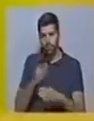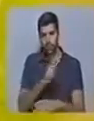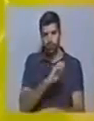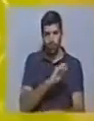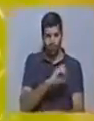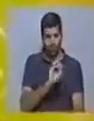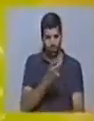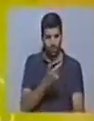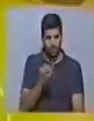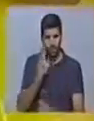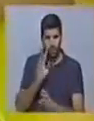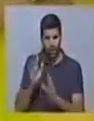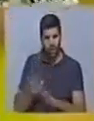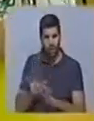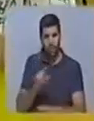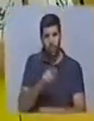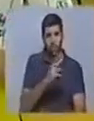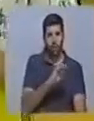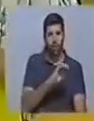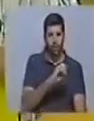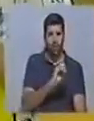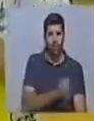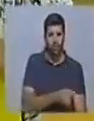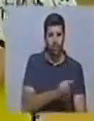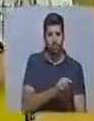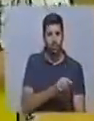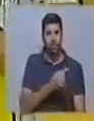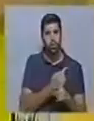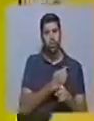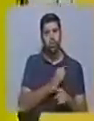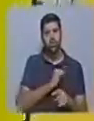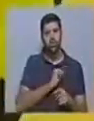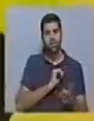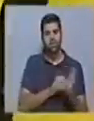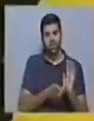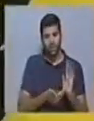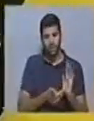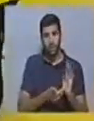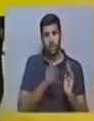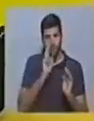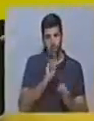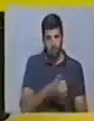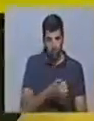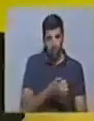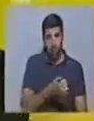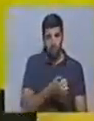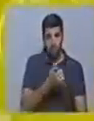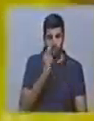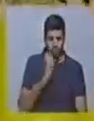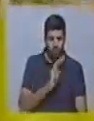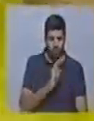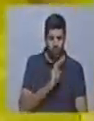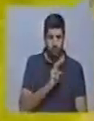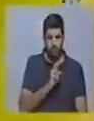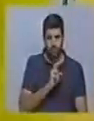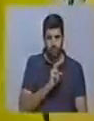mais rápido. Vê com calma. E tu, Vasco, o que é que levas daí? Mostra lá. Eu levo as minhas coisas do exame. Portanto, vês bem, não é? Vamos aqui ver. Vamos aqui só para